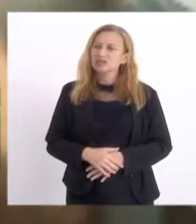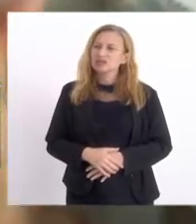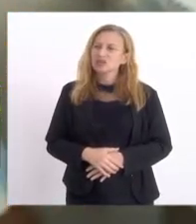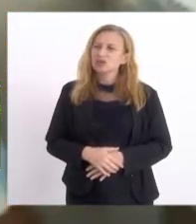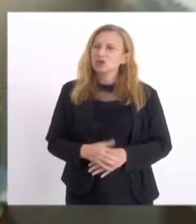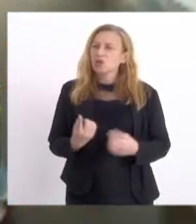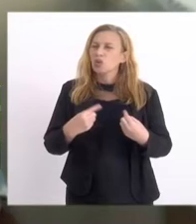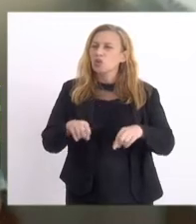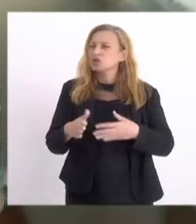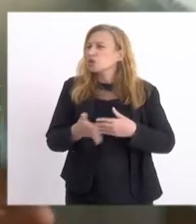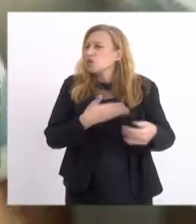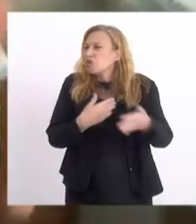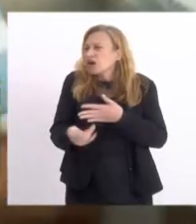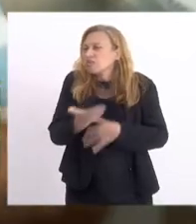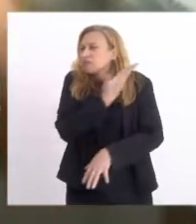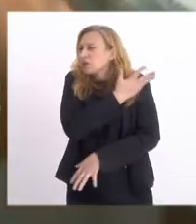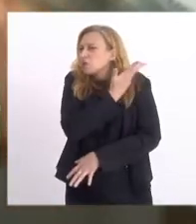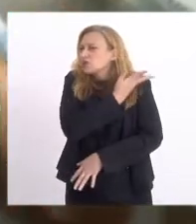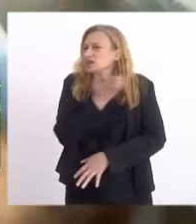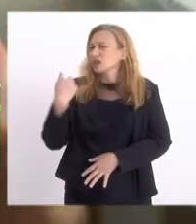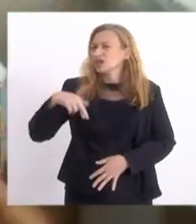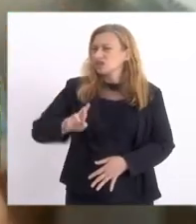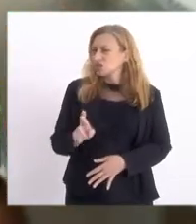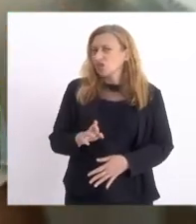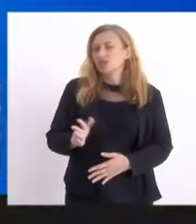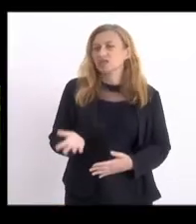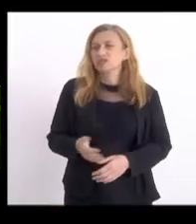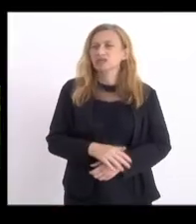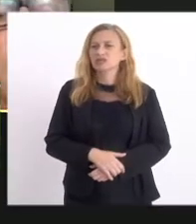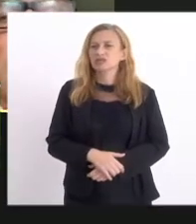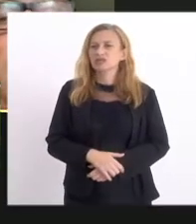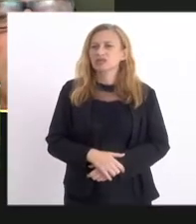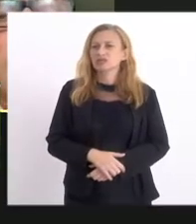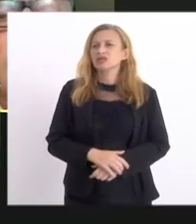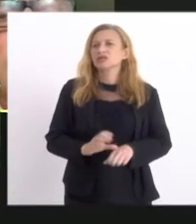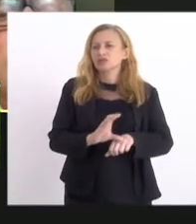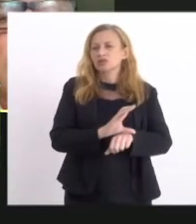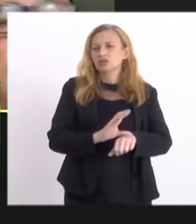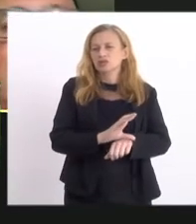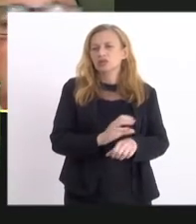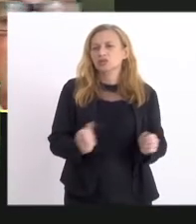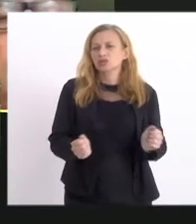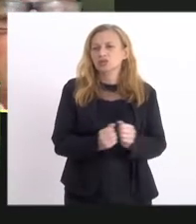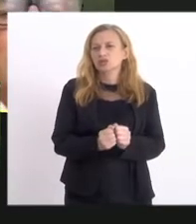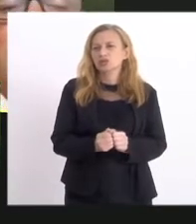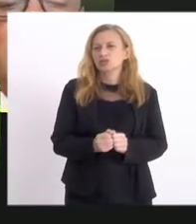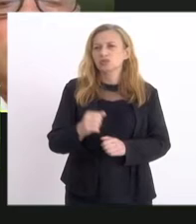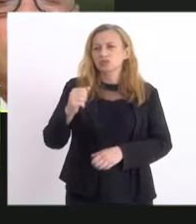qualquer discriminação religiosa, inclusive coerente com a Constituição do nosso país.